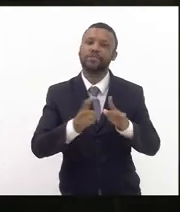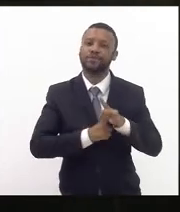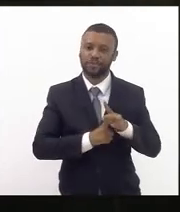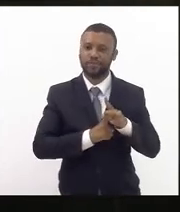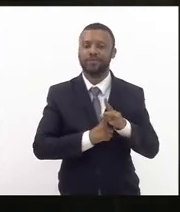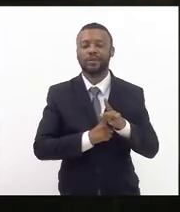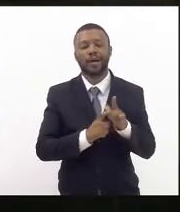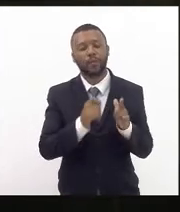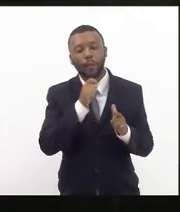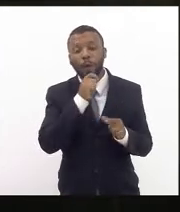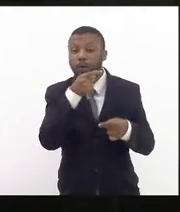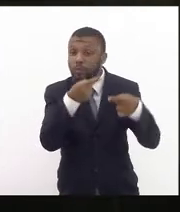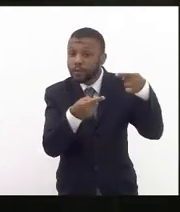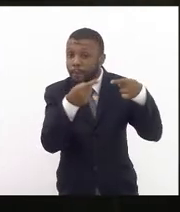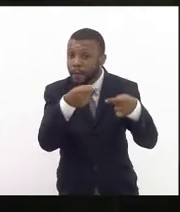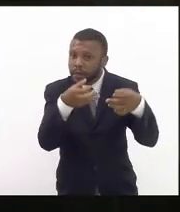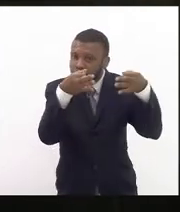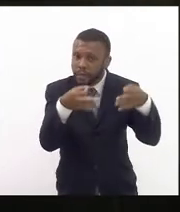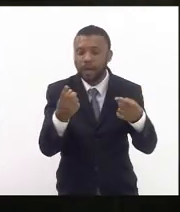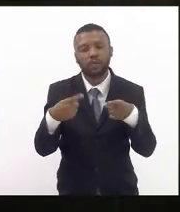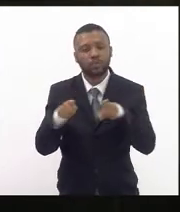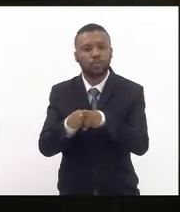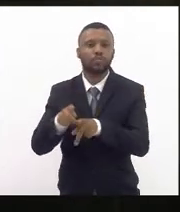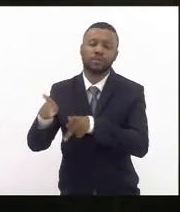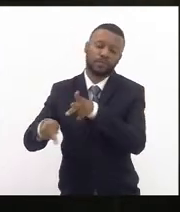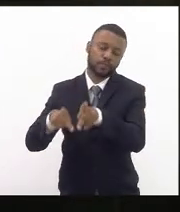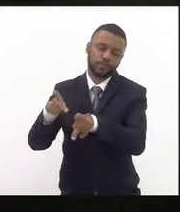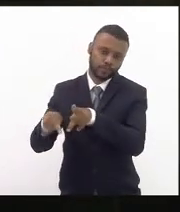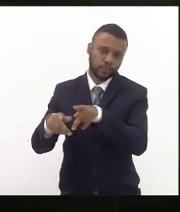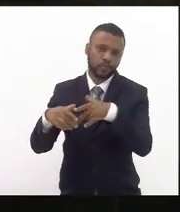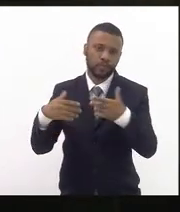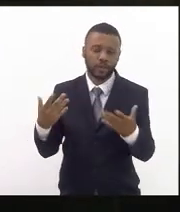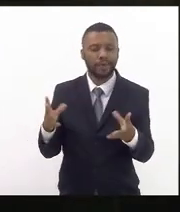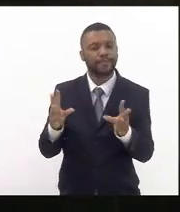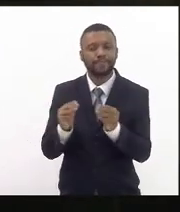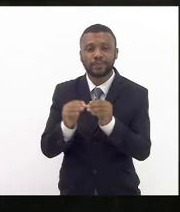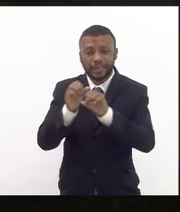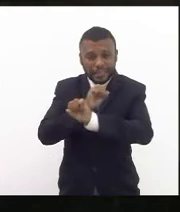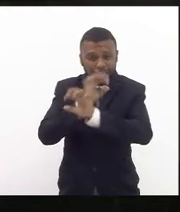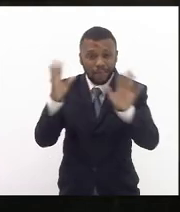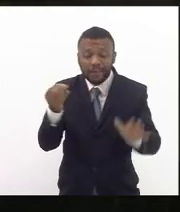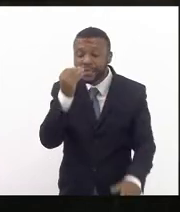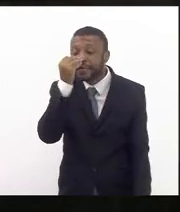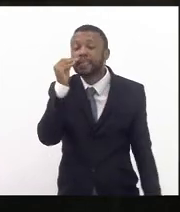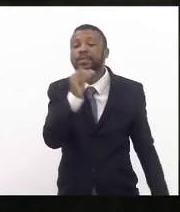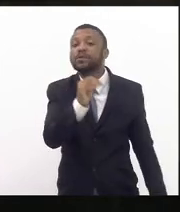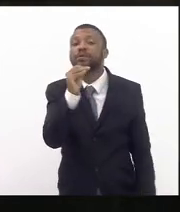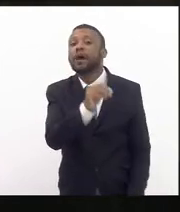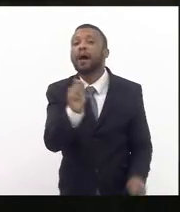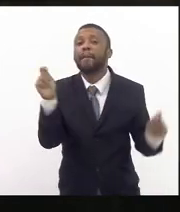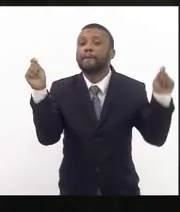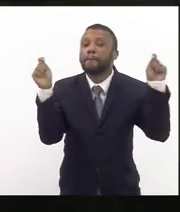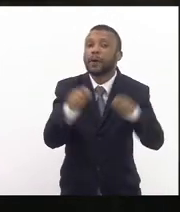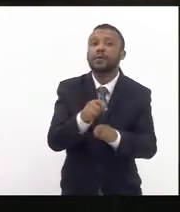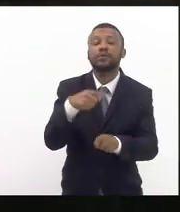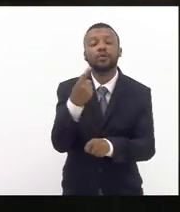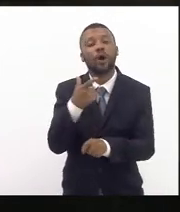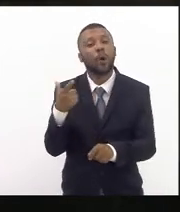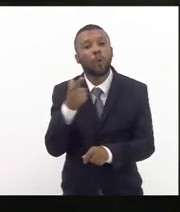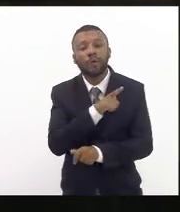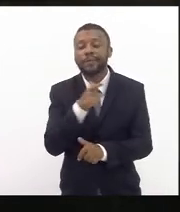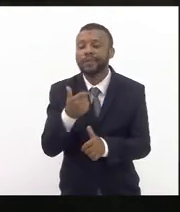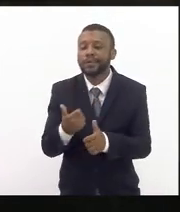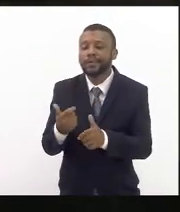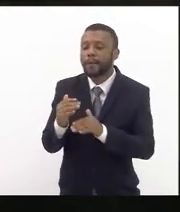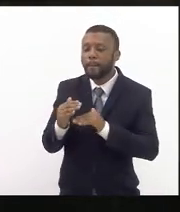sem o debate concreto com a população, é, sem dúvida nenhuma, ignorar a possibilidade de recomposição